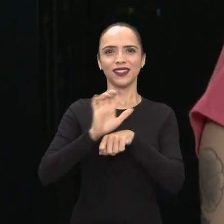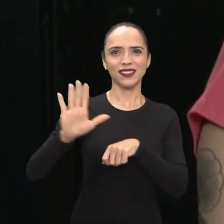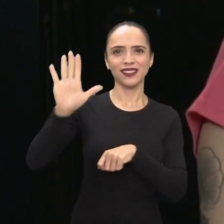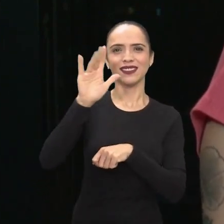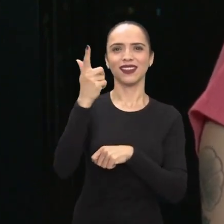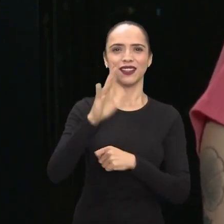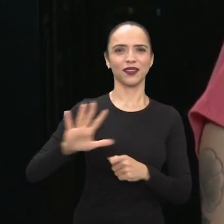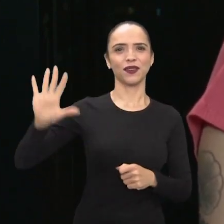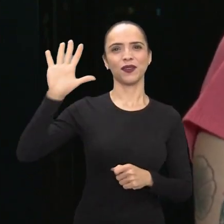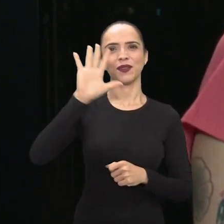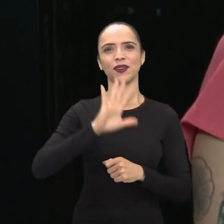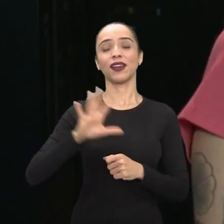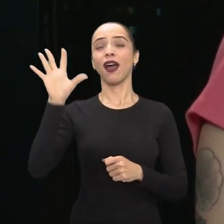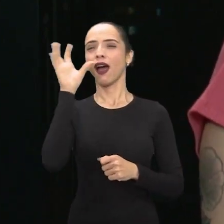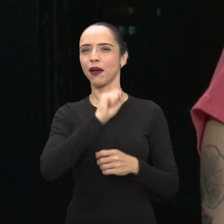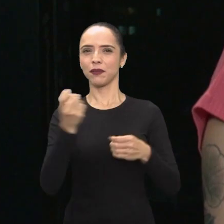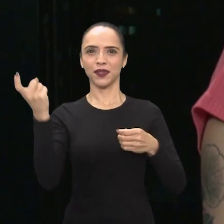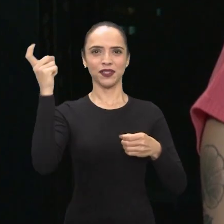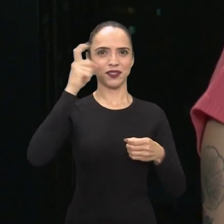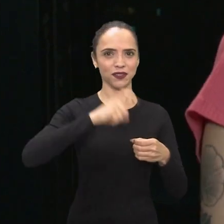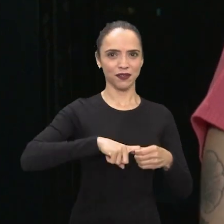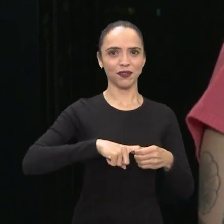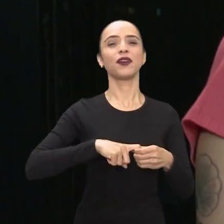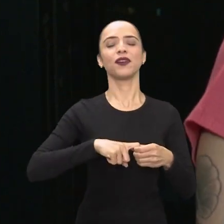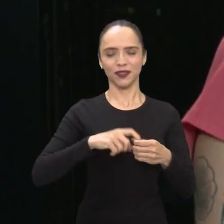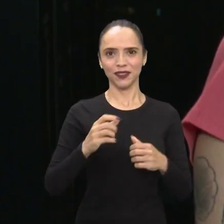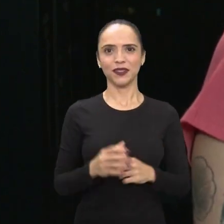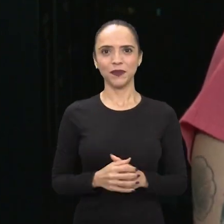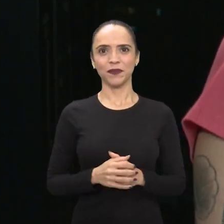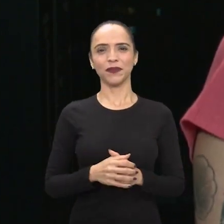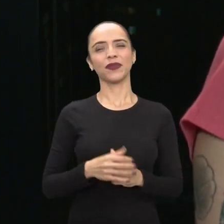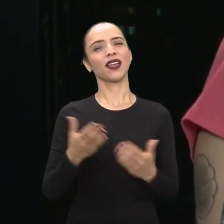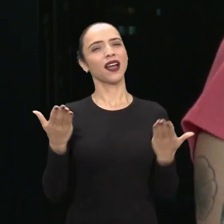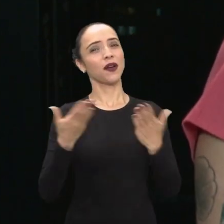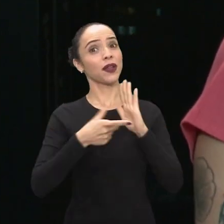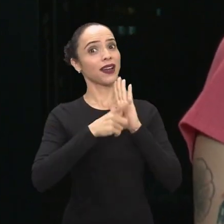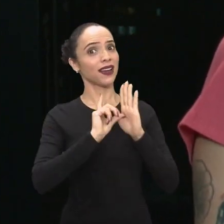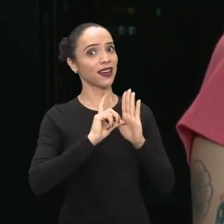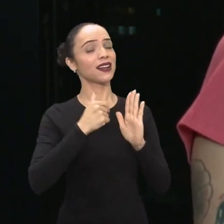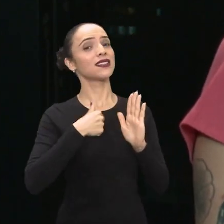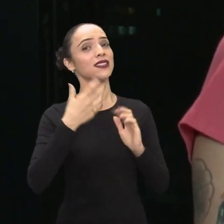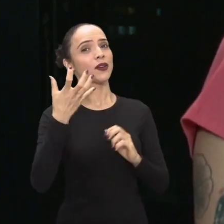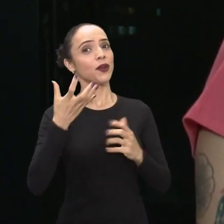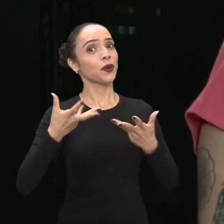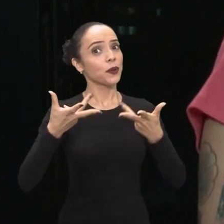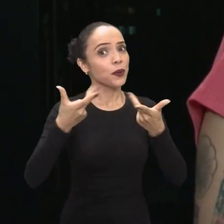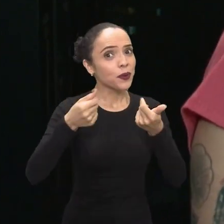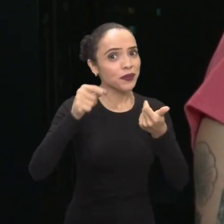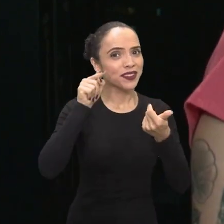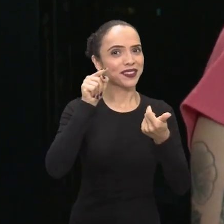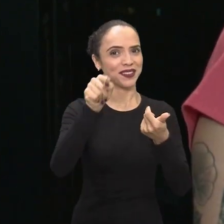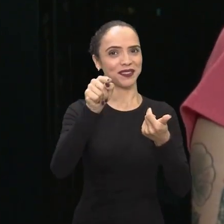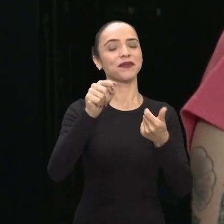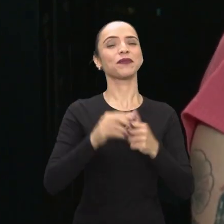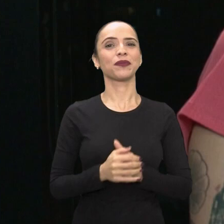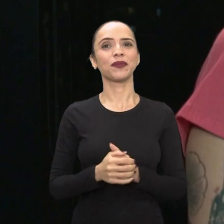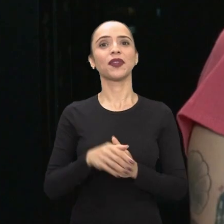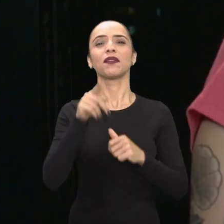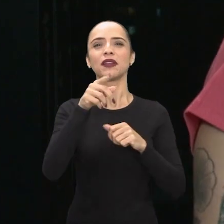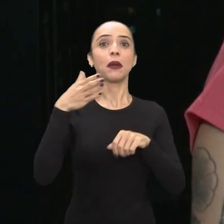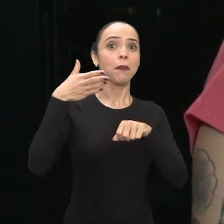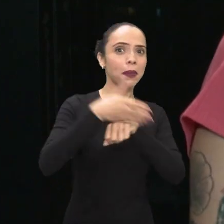não sai daí que a gente volta bem rapidinho mas antes de ir embora achou dá uma fazer uma um convite para vocês